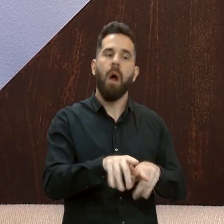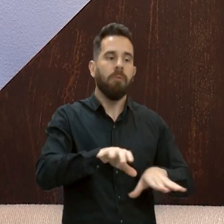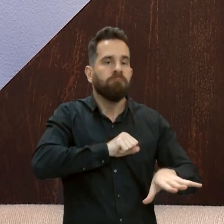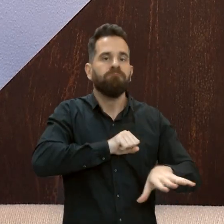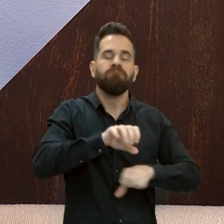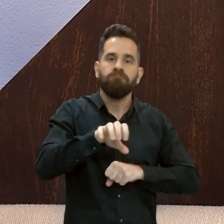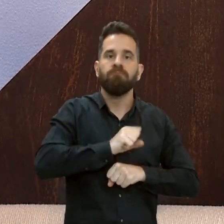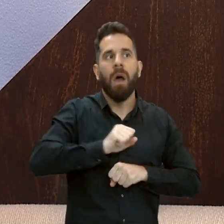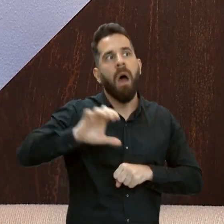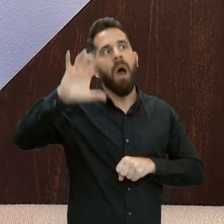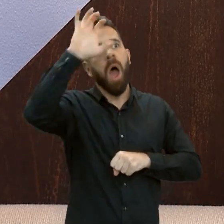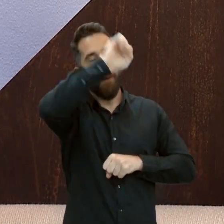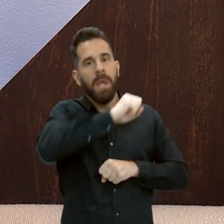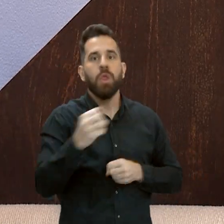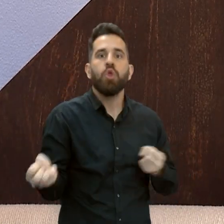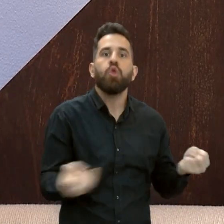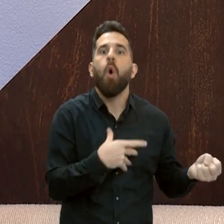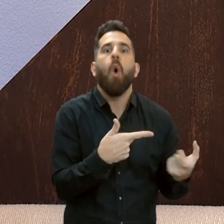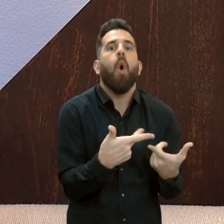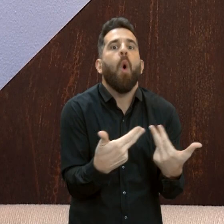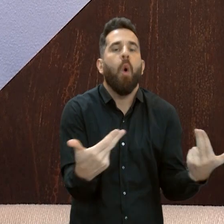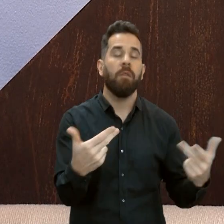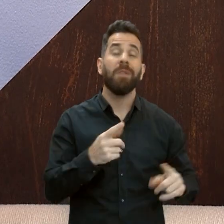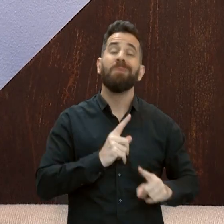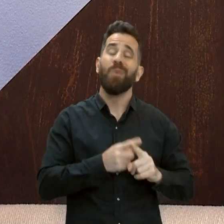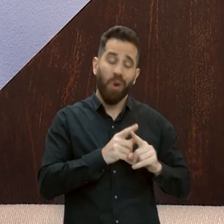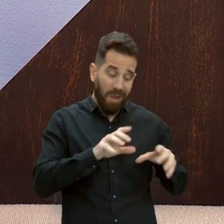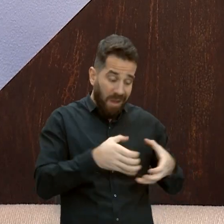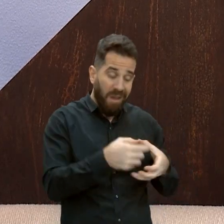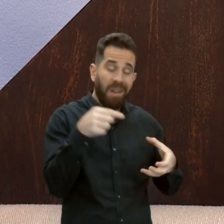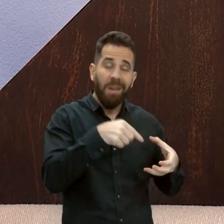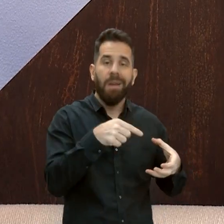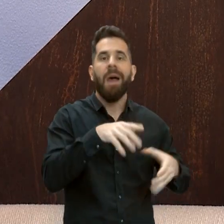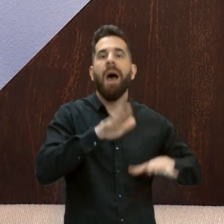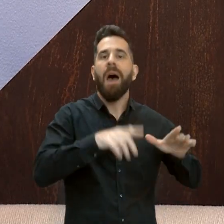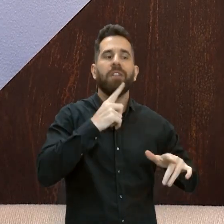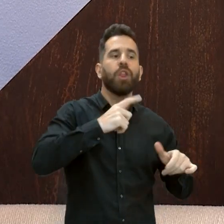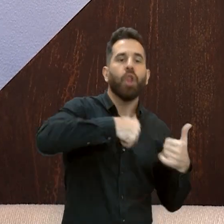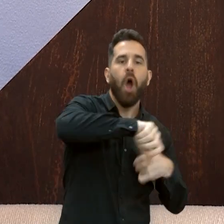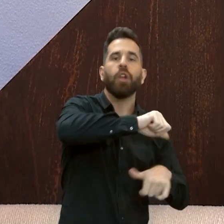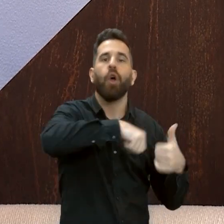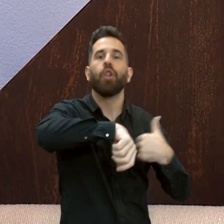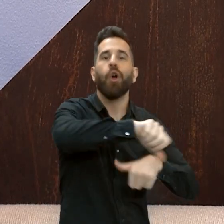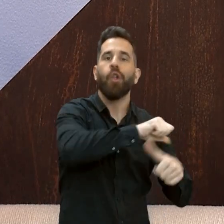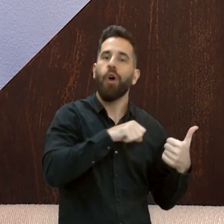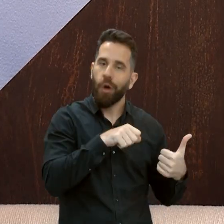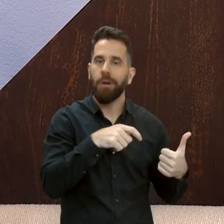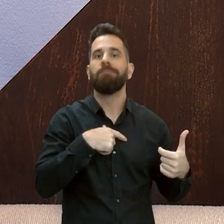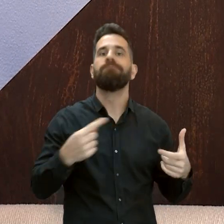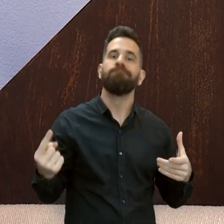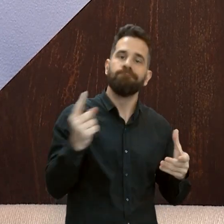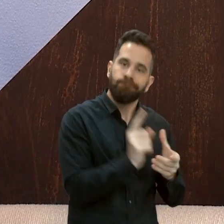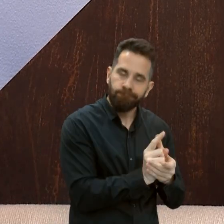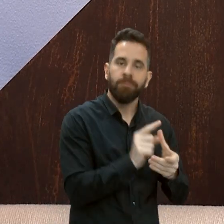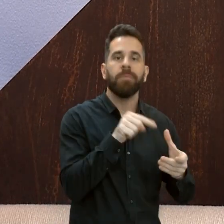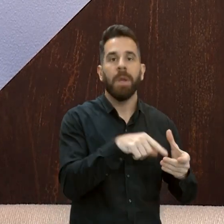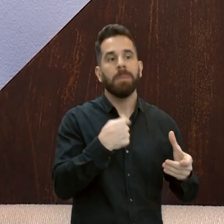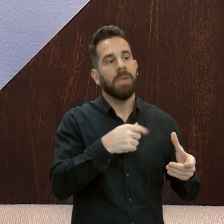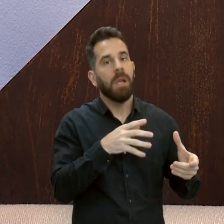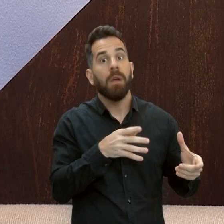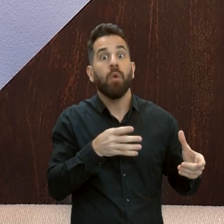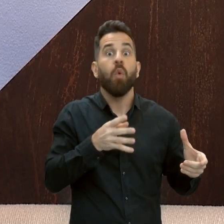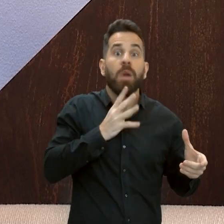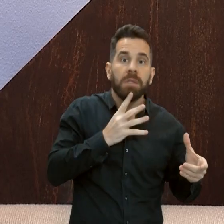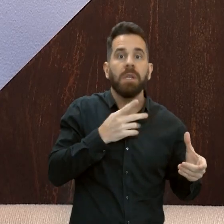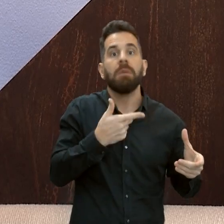anos são os mesmos membros ou podem entrar outros e saírem, né? Então é necessária essa capacitação e também pela questão do edital,